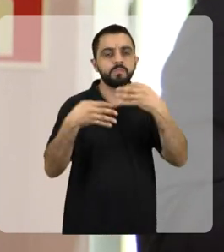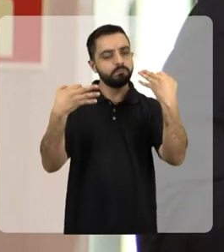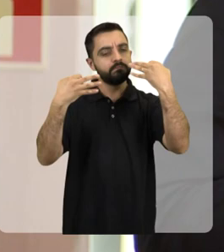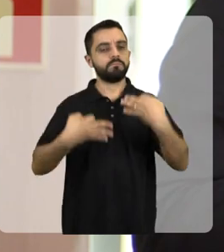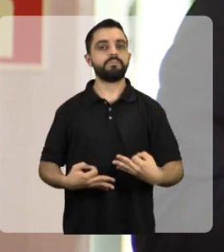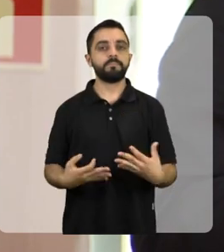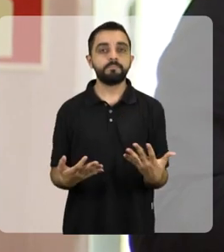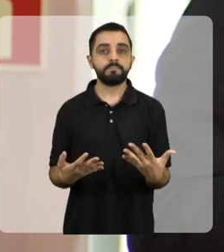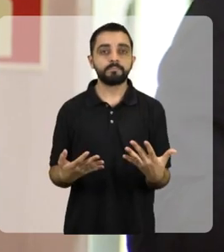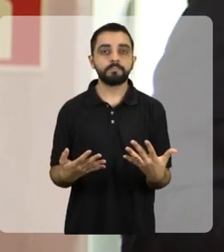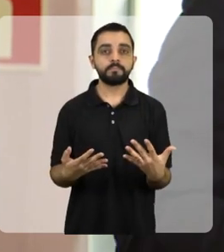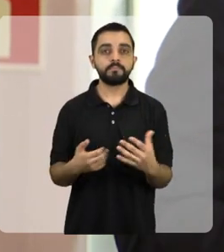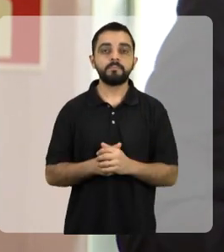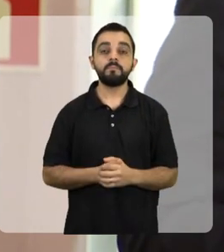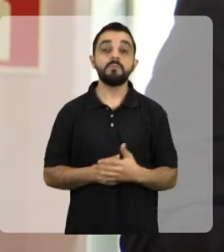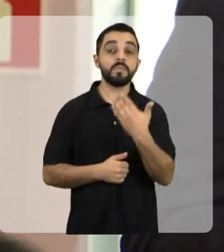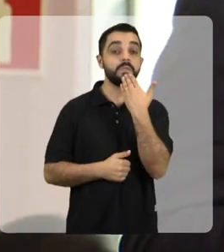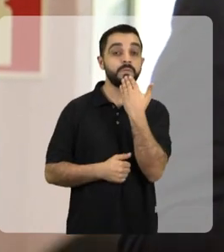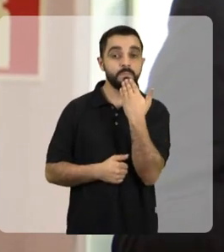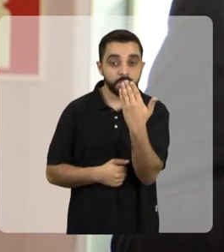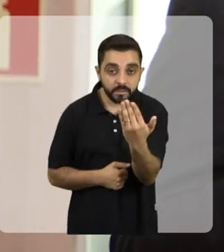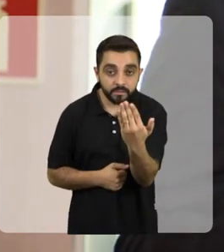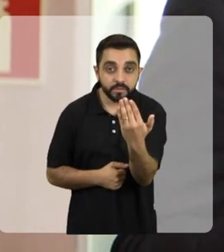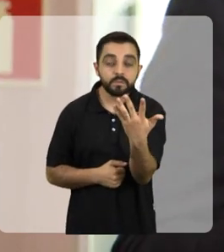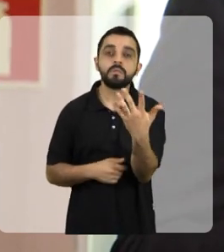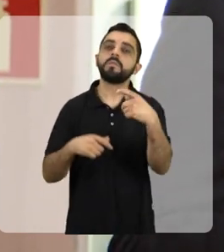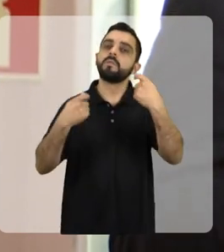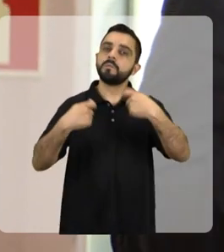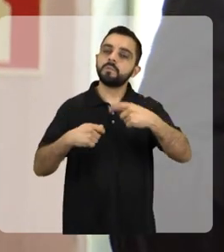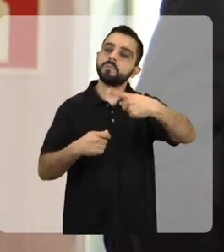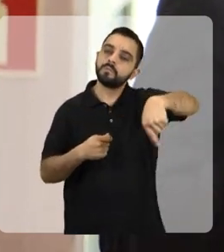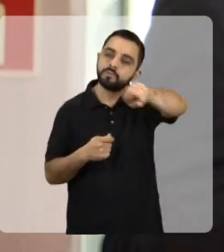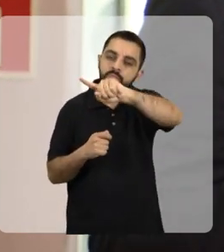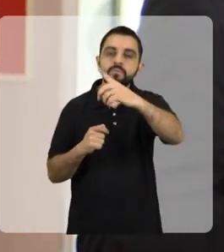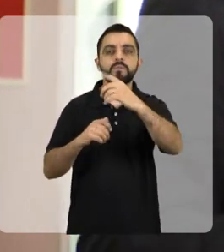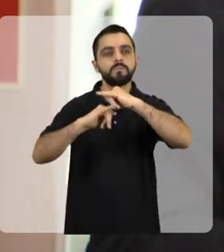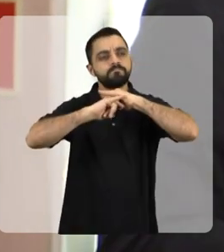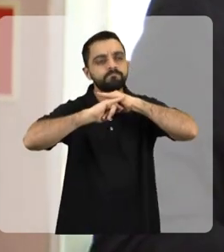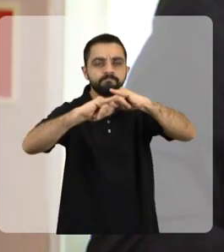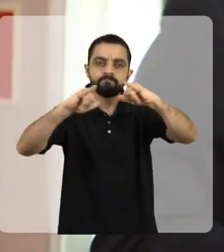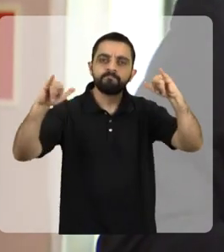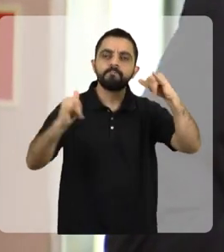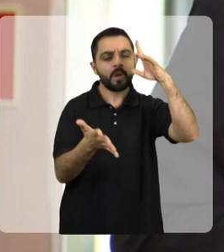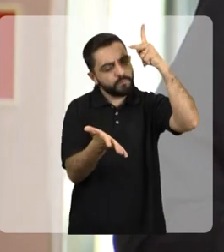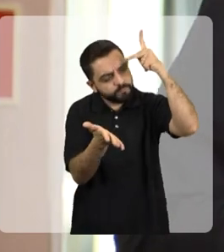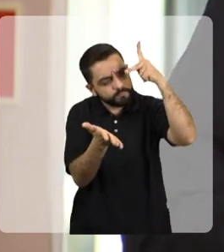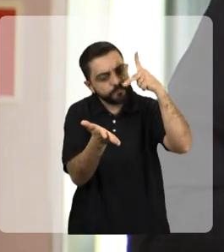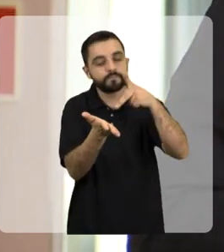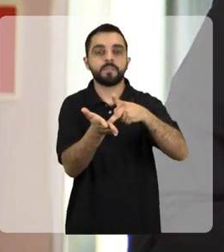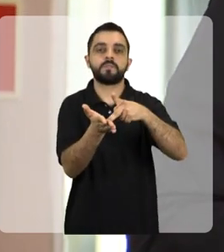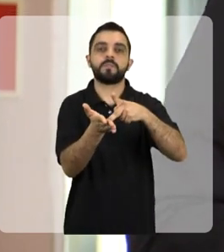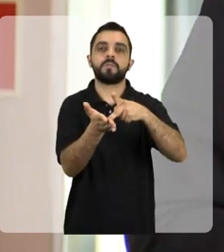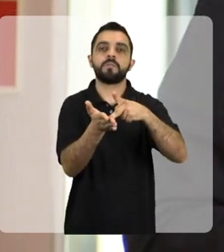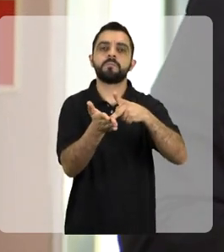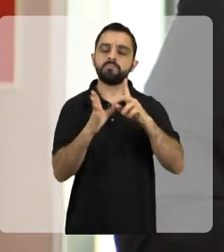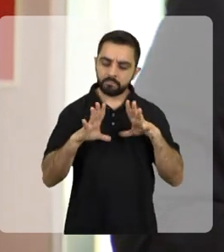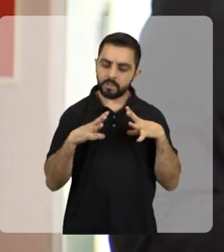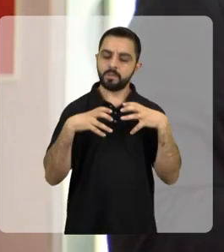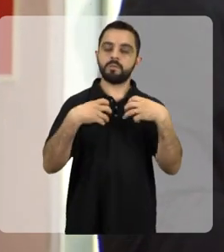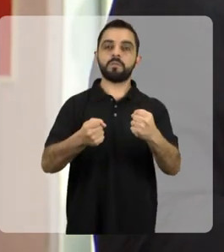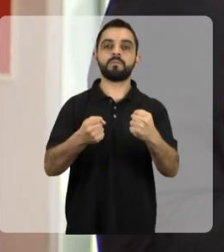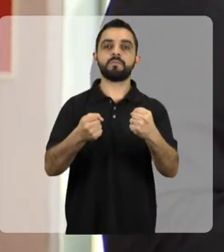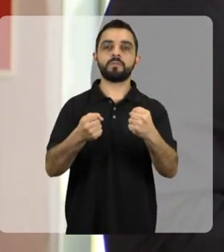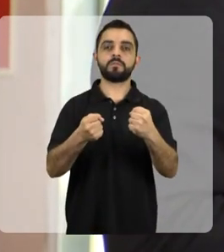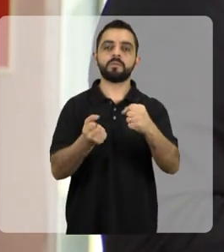comunidade, pedindo para que sejam veículos da verdadeira informação e da defesa